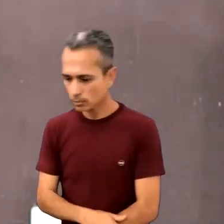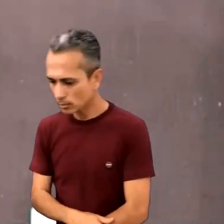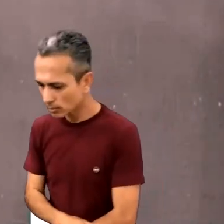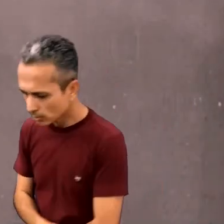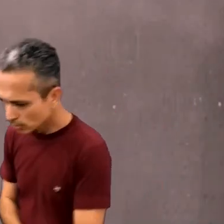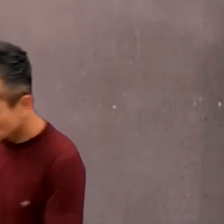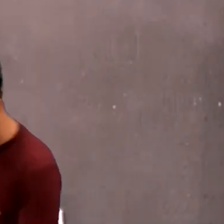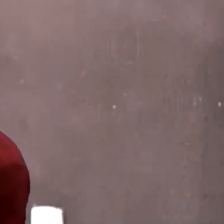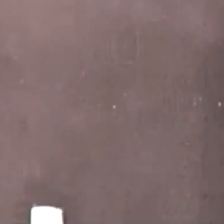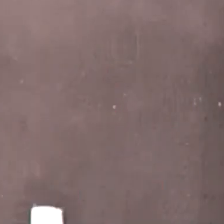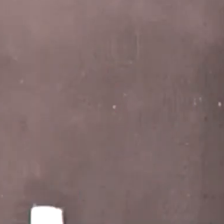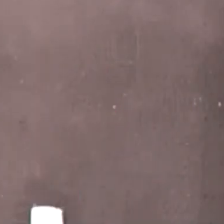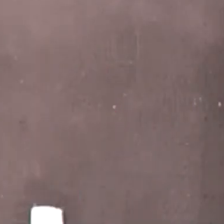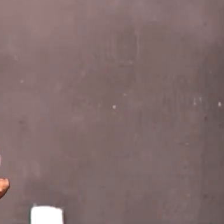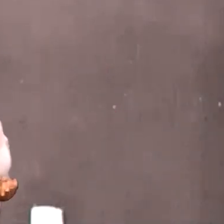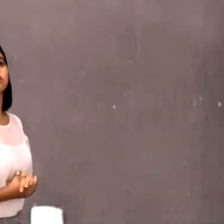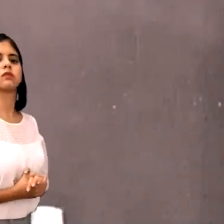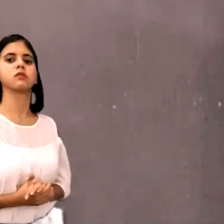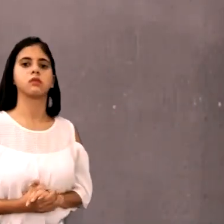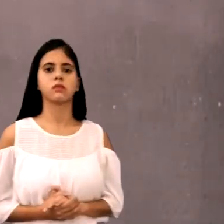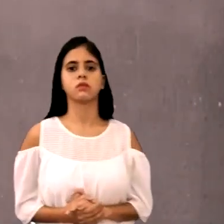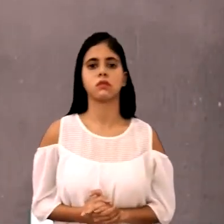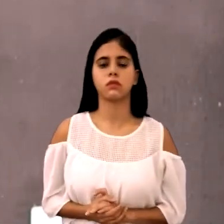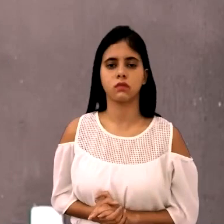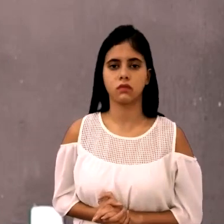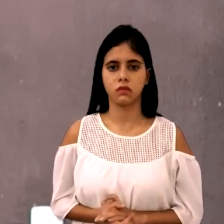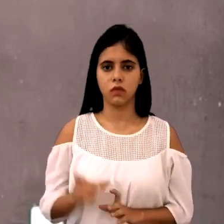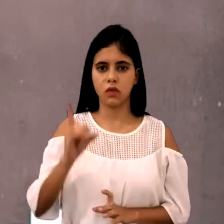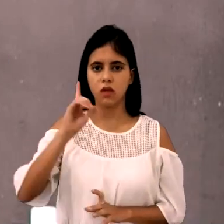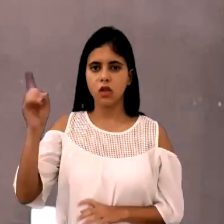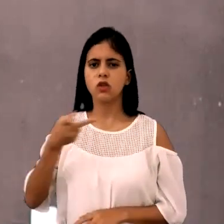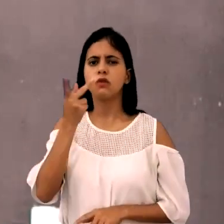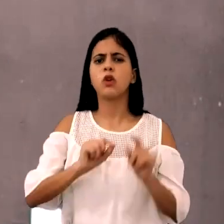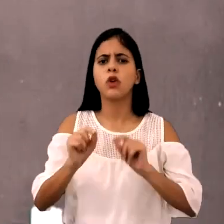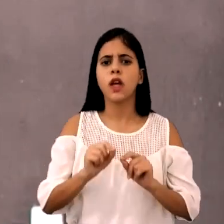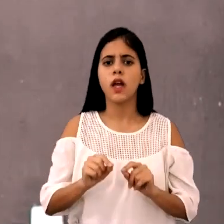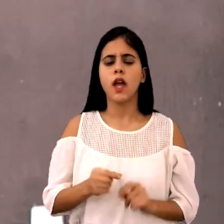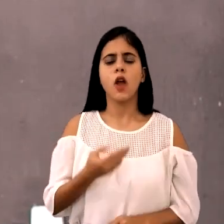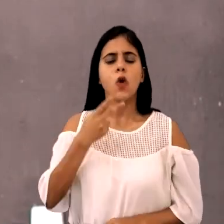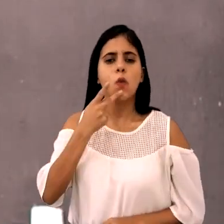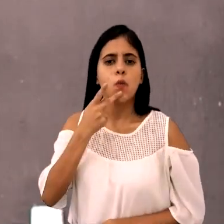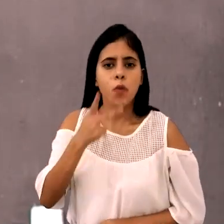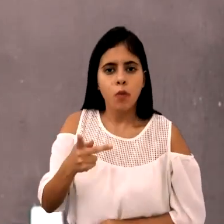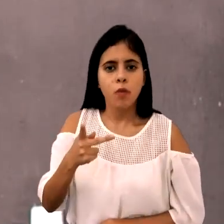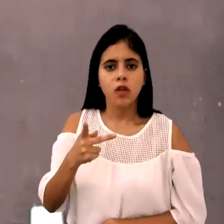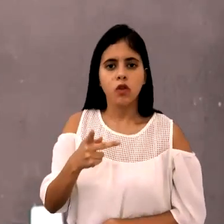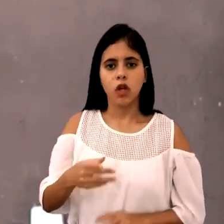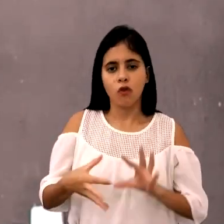Deus não prometeu te livrar da morte, Ele prometeu te livrar do inferno.